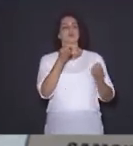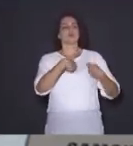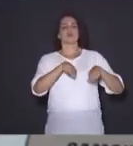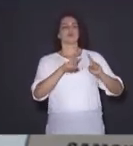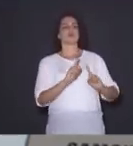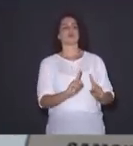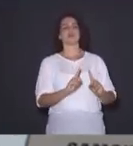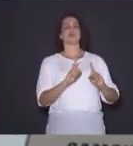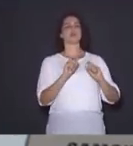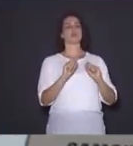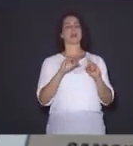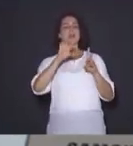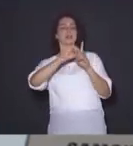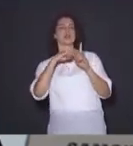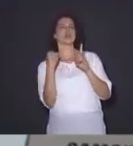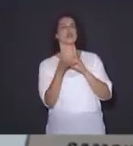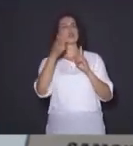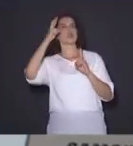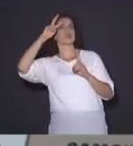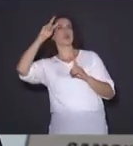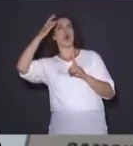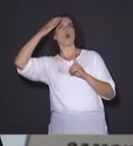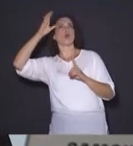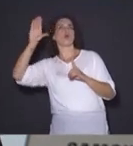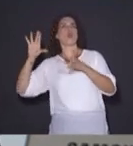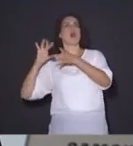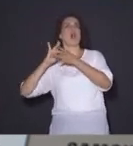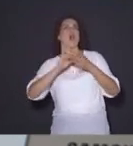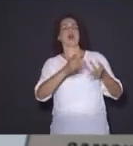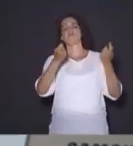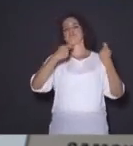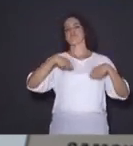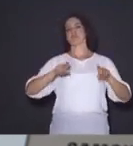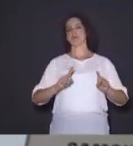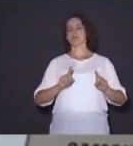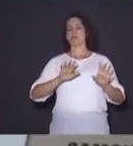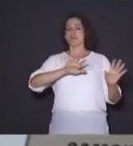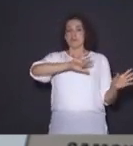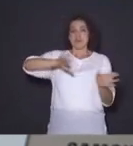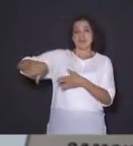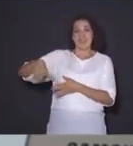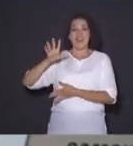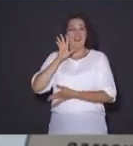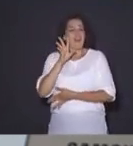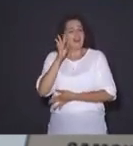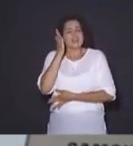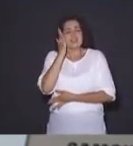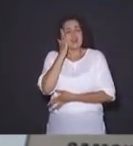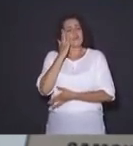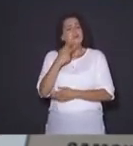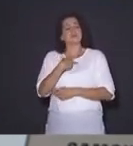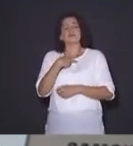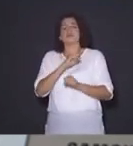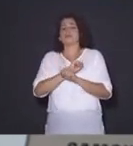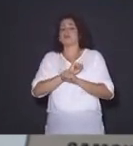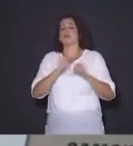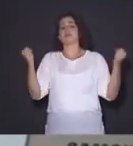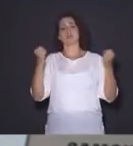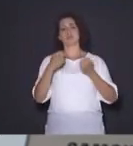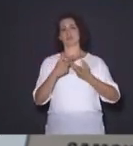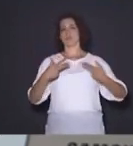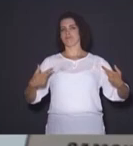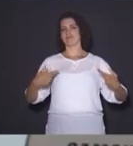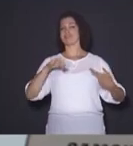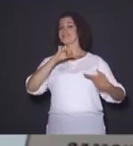sócio histórico culturais né só que a gente sabe que primeiro isso não é possível porque quando você se você falar